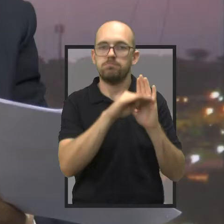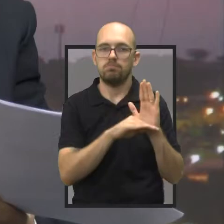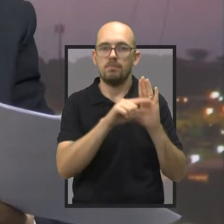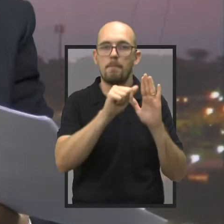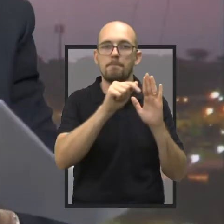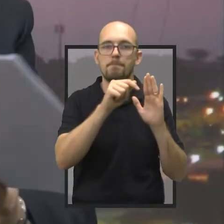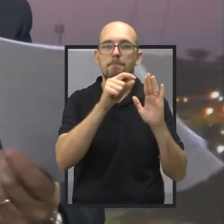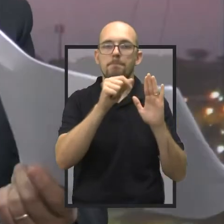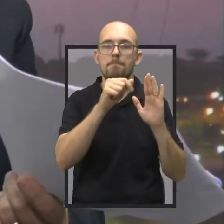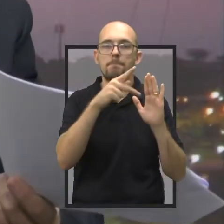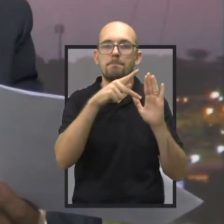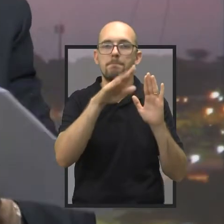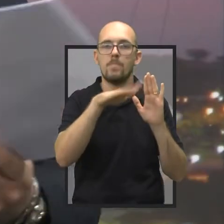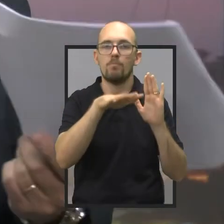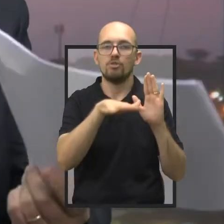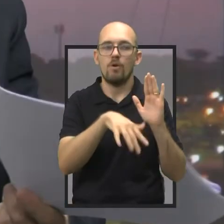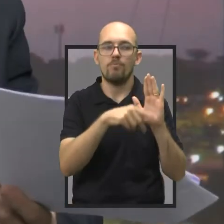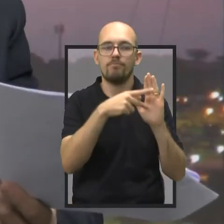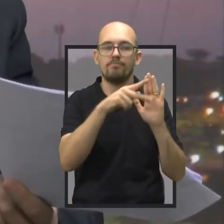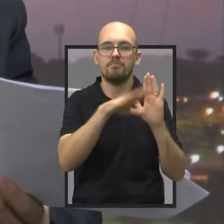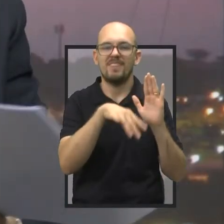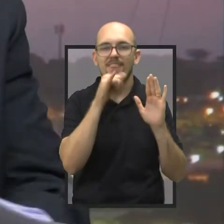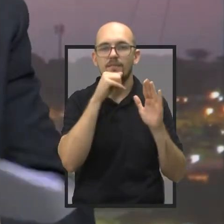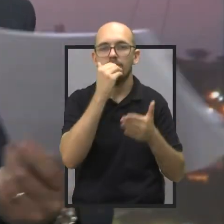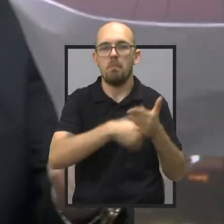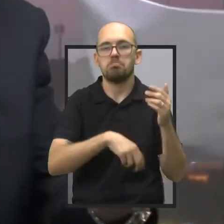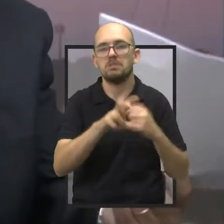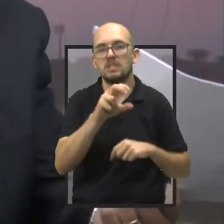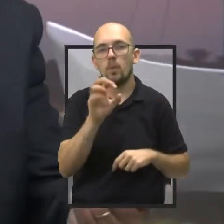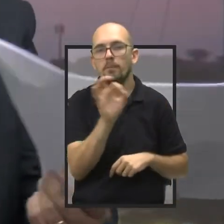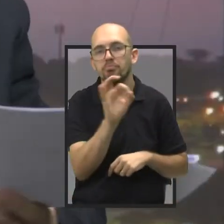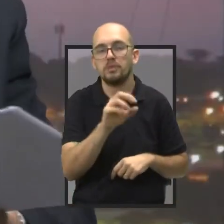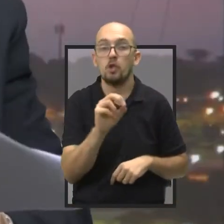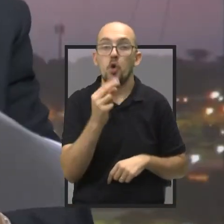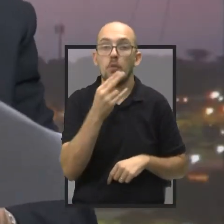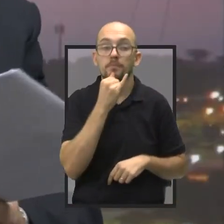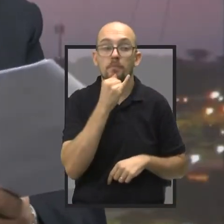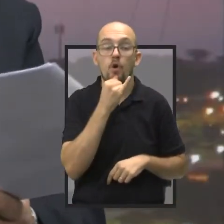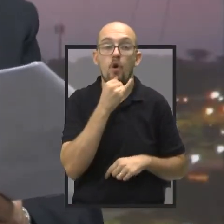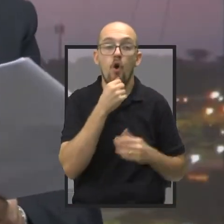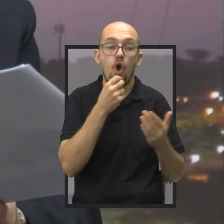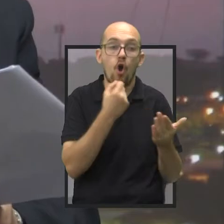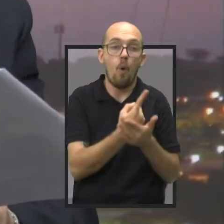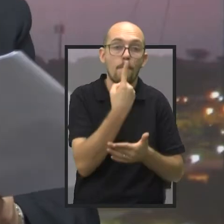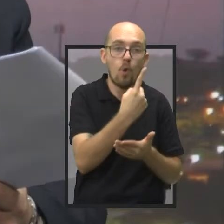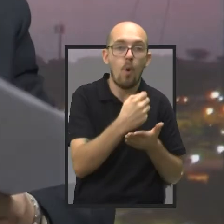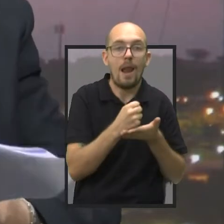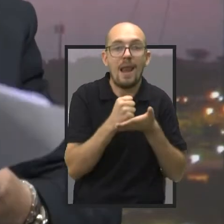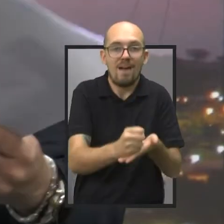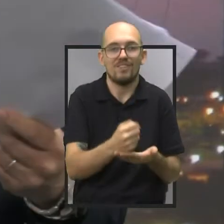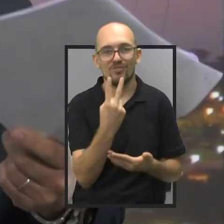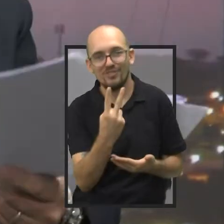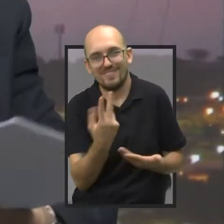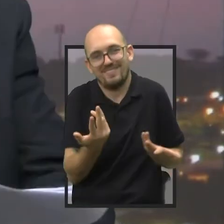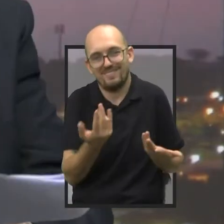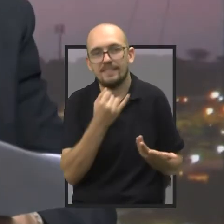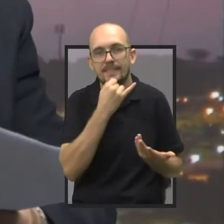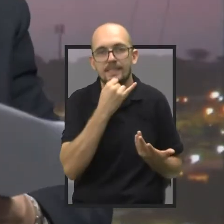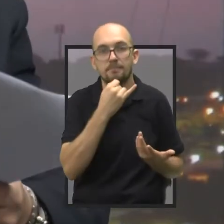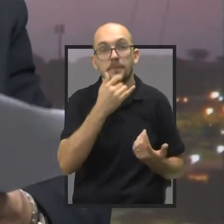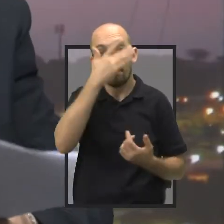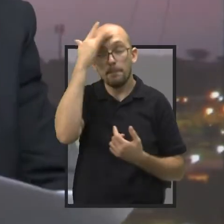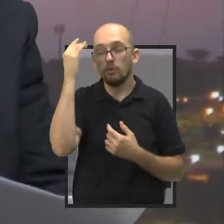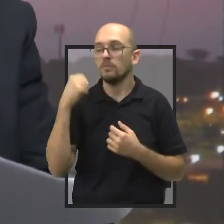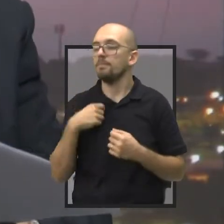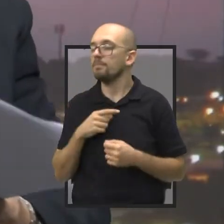promoção. Diminuo o preço, dou um desconto de 50%, leve um par, ganhe outro. Para quê? Para que gere o